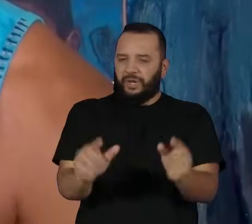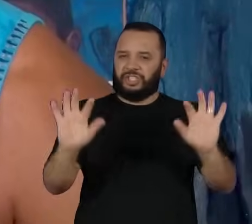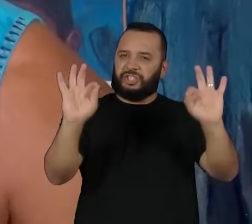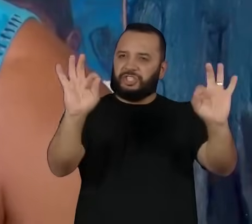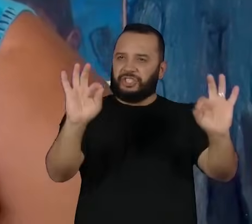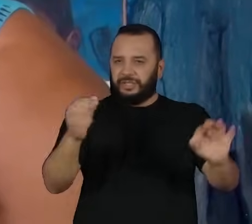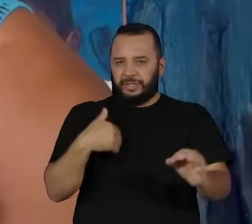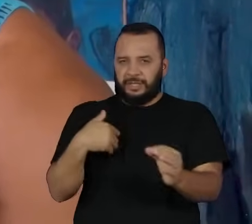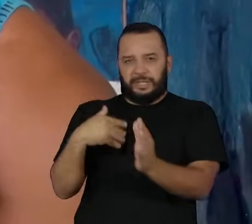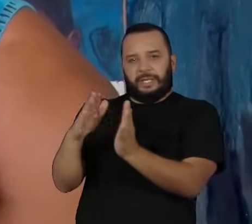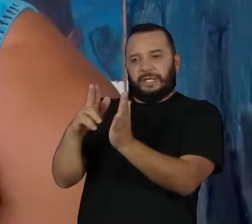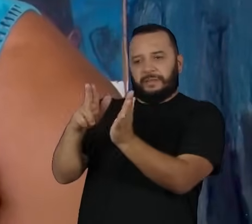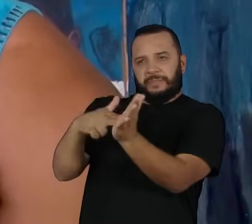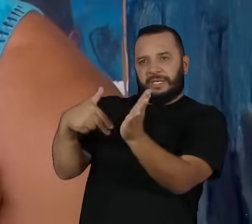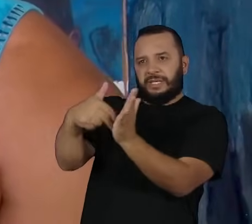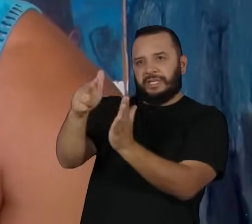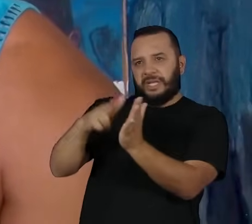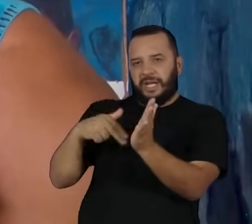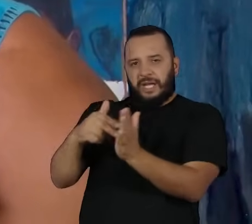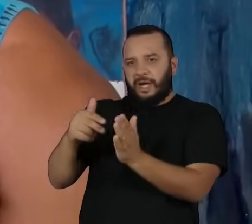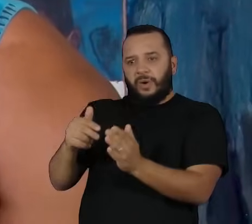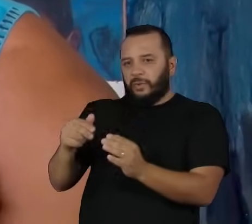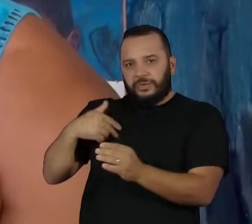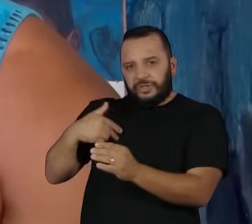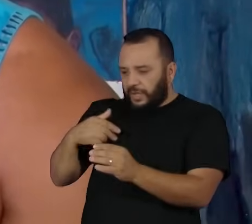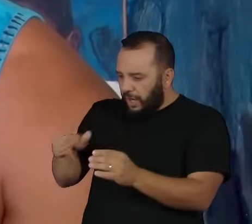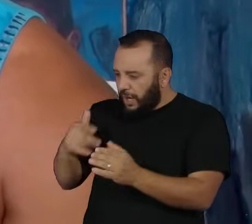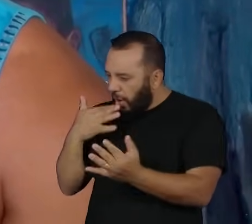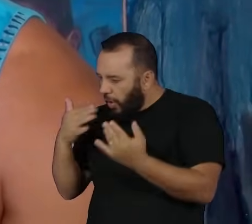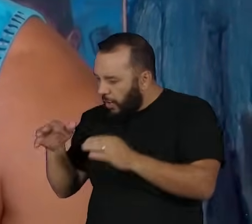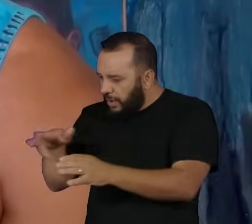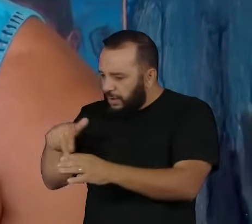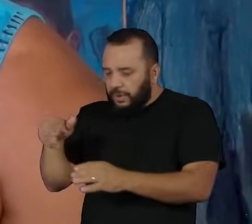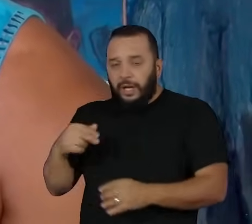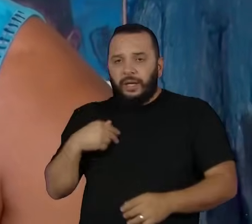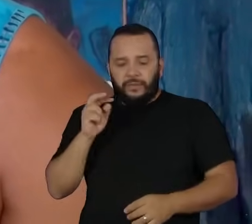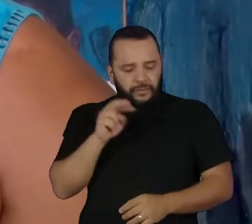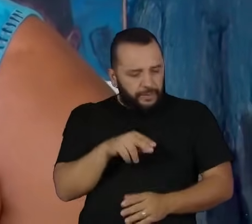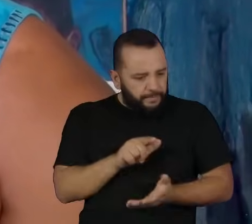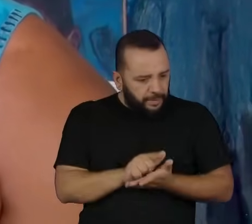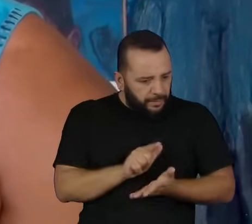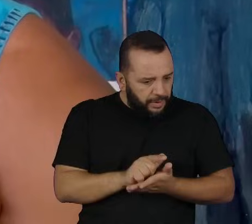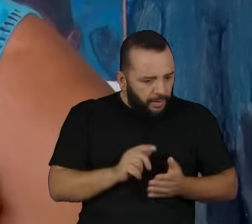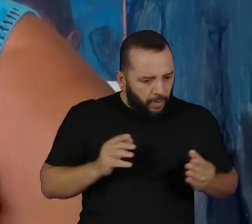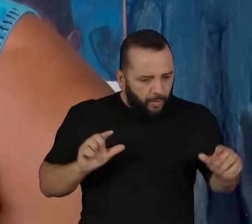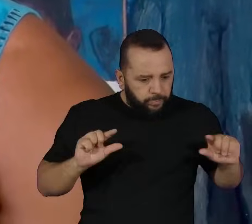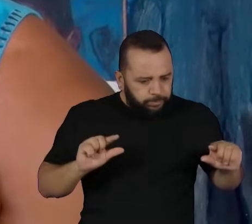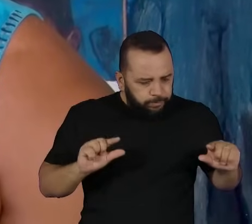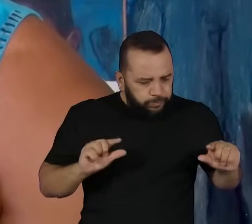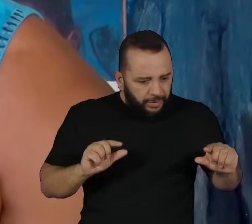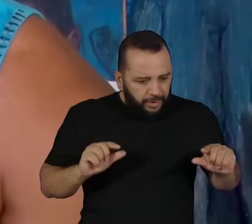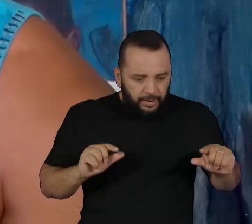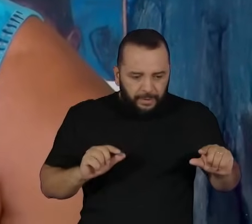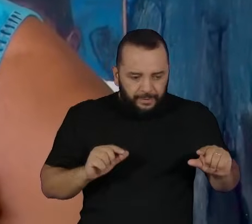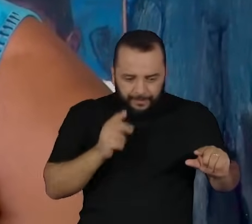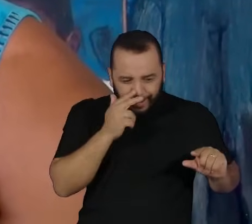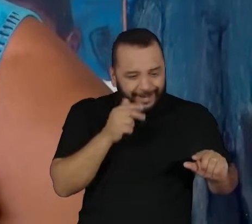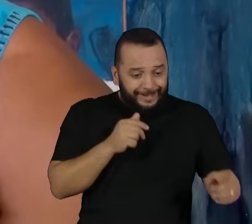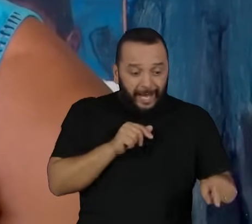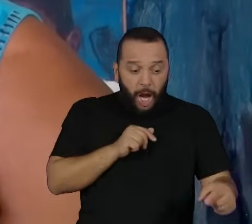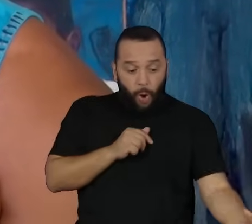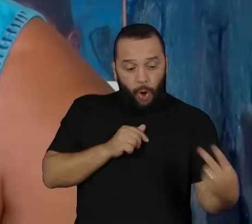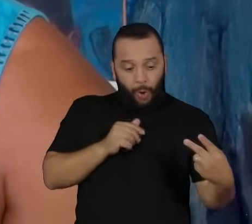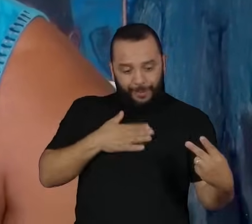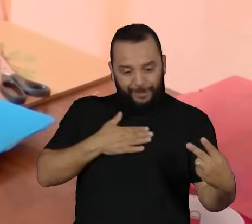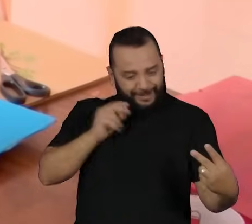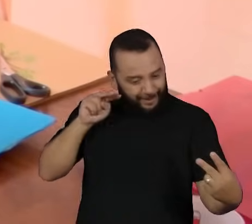pincel, tinta. E aí eu olhei para uma folha de papelão, ela olhou para mim, eu costumo dizer, e tudo começou. Decidi usá-la primeiramente